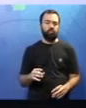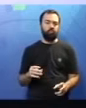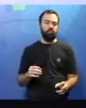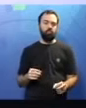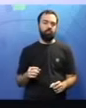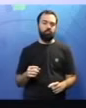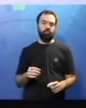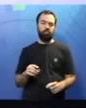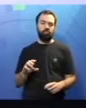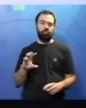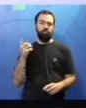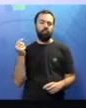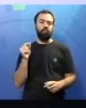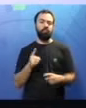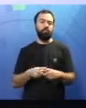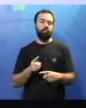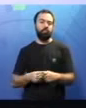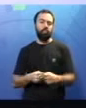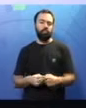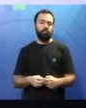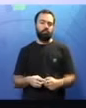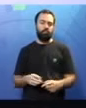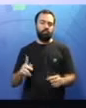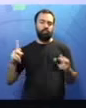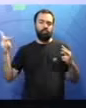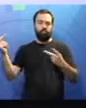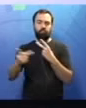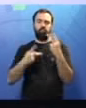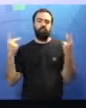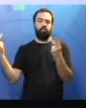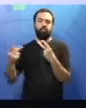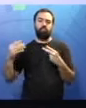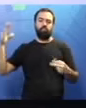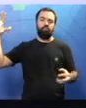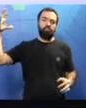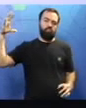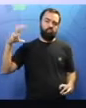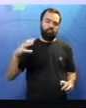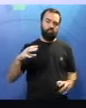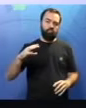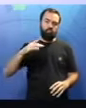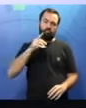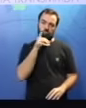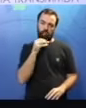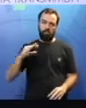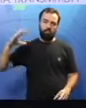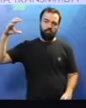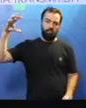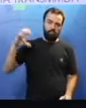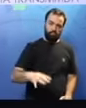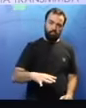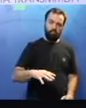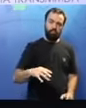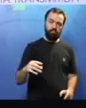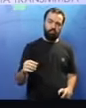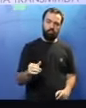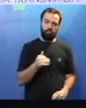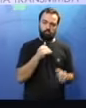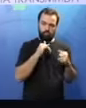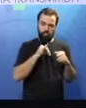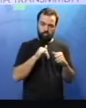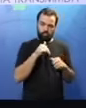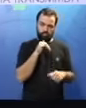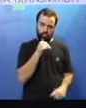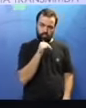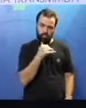formadas pela ação do vento sobre a superfície marinha, que transfere essa energia para a superfície da água.